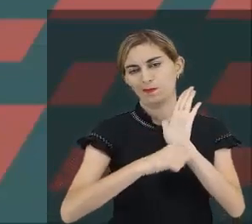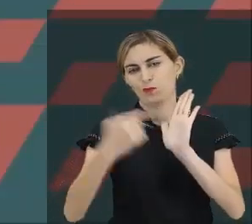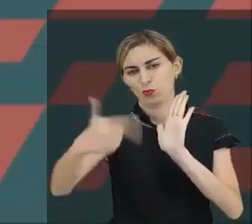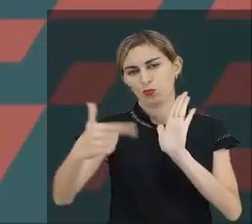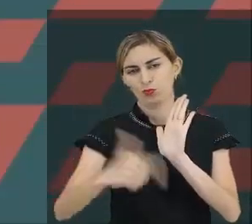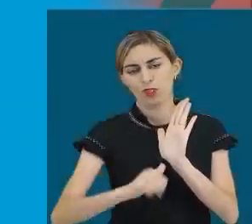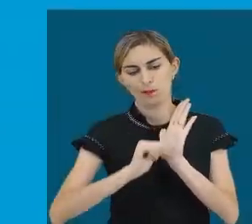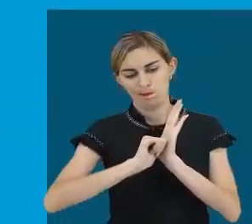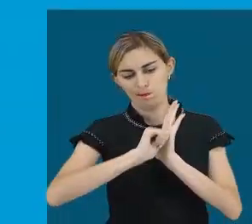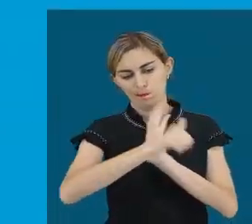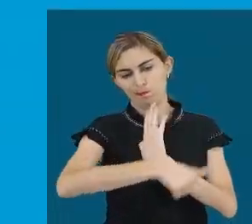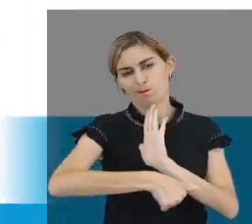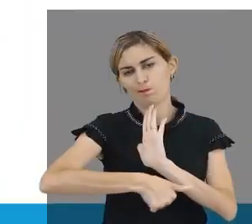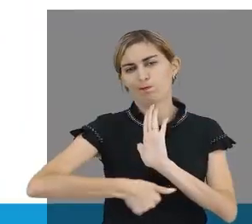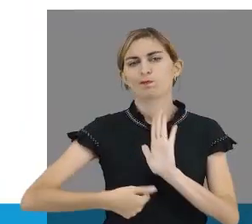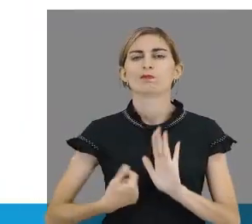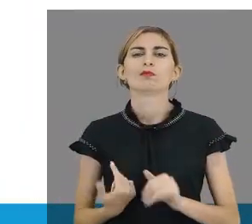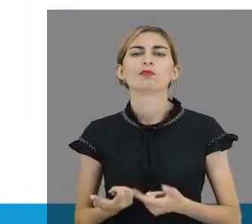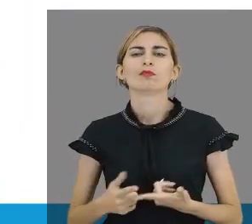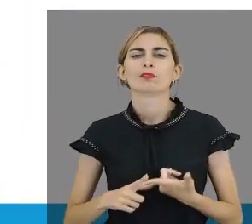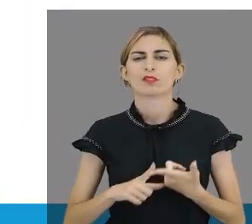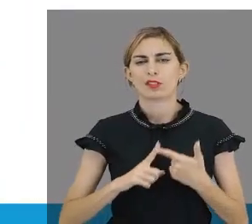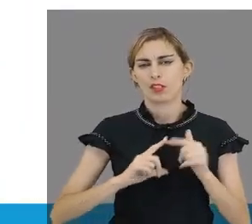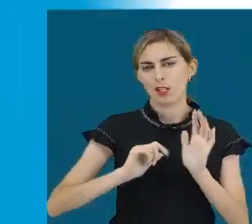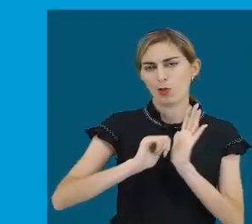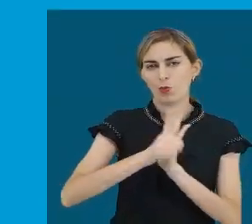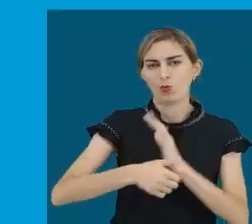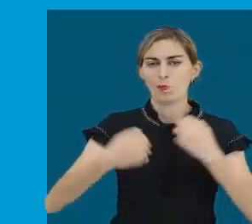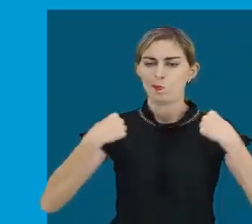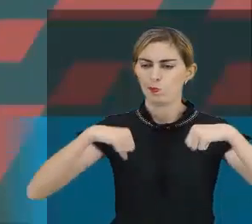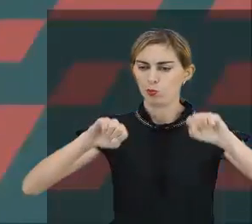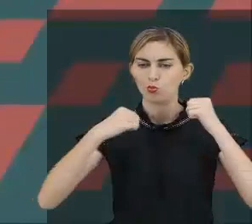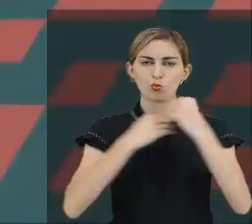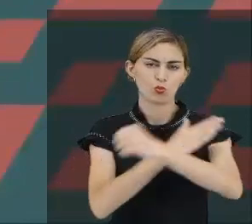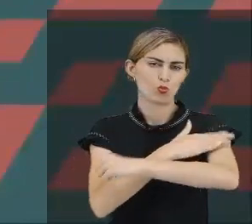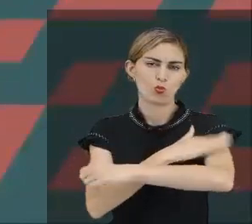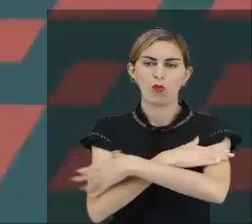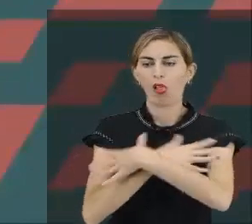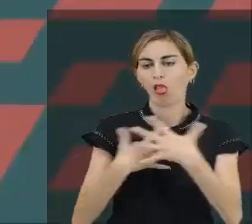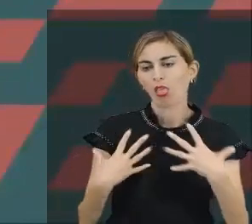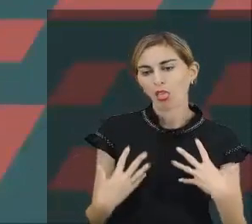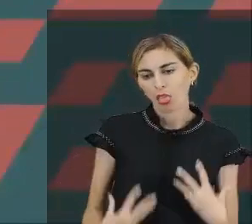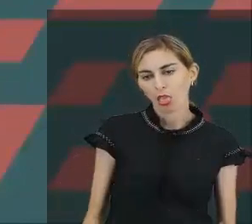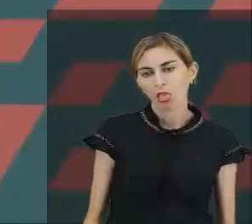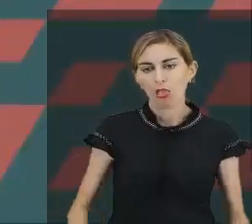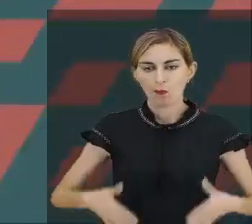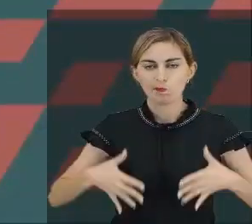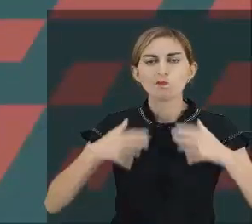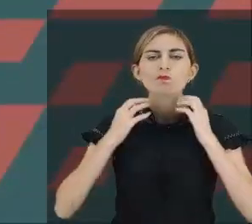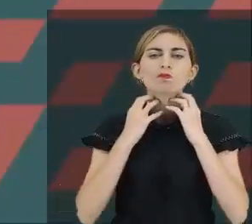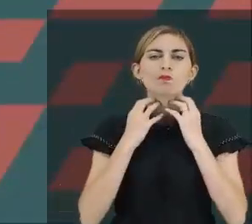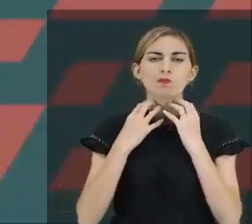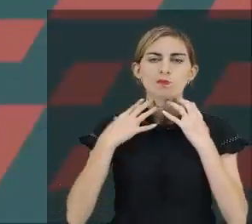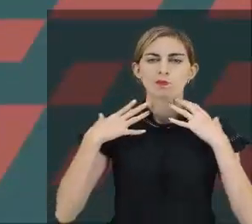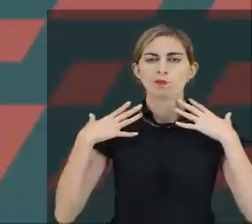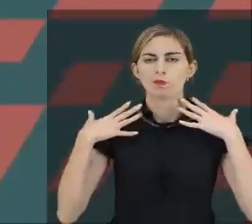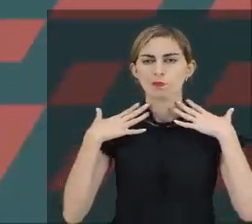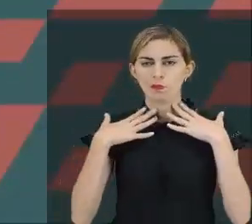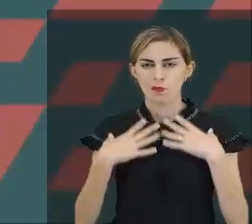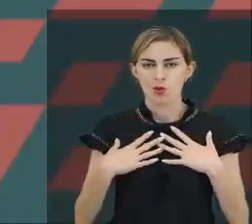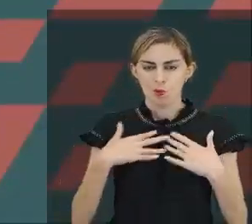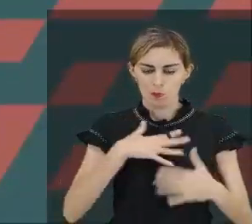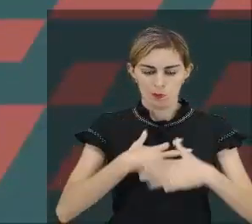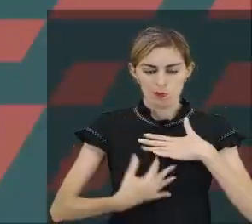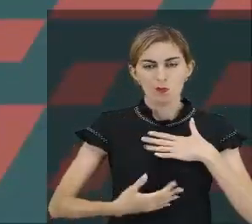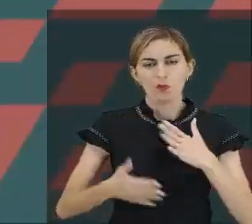só tem essa prega. A hipotonia, que é como se a musculatura dele fosse flácida, né? Você até percebe que